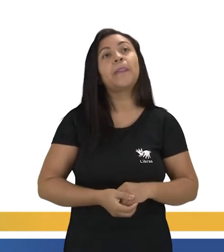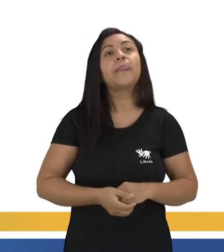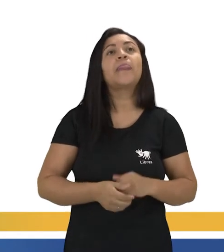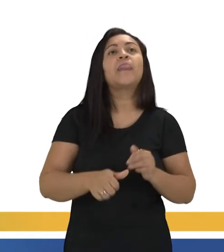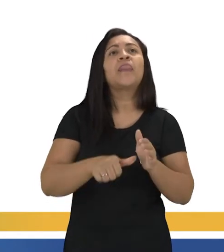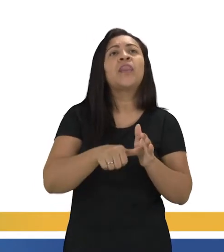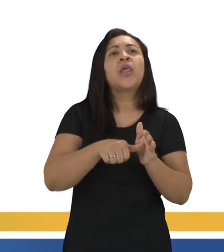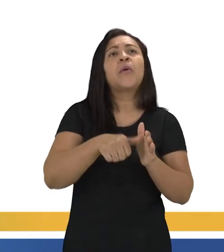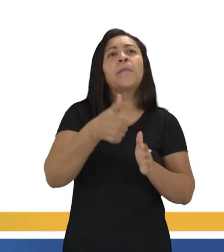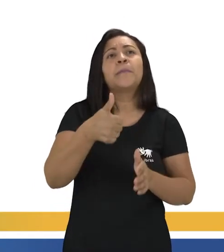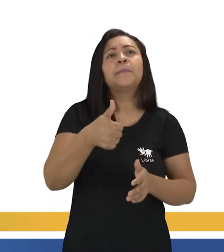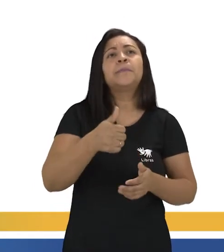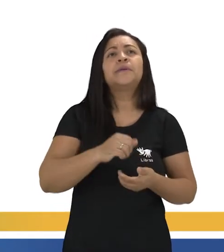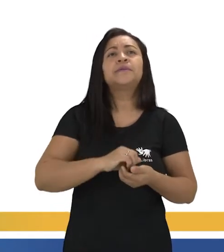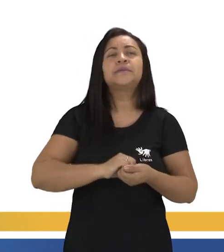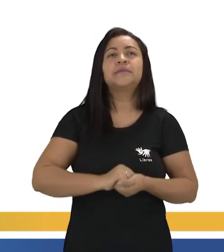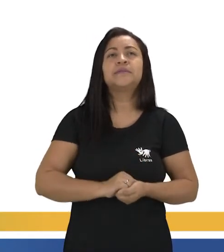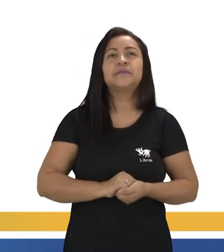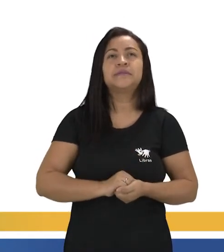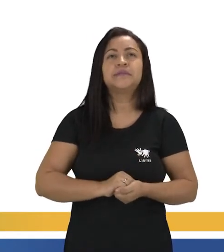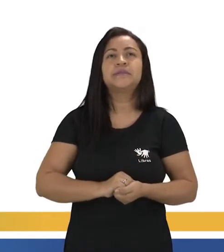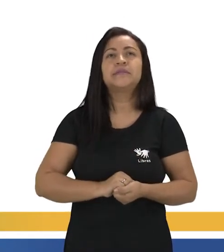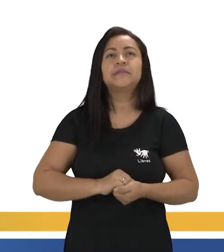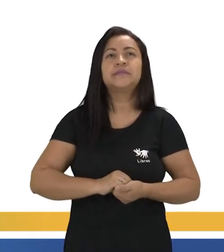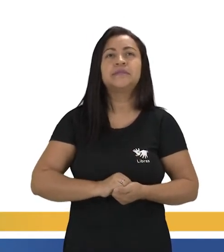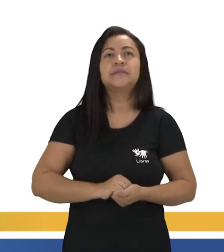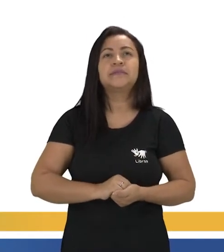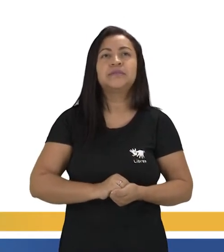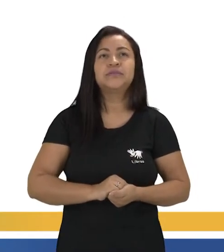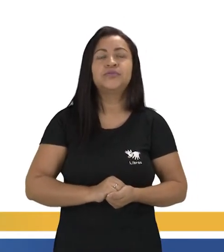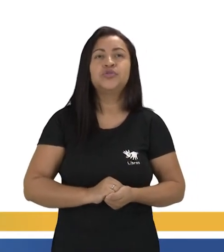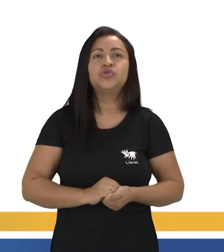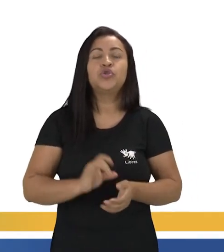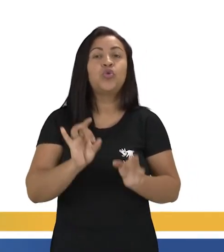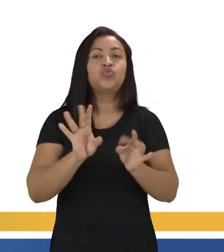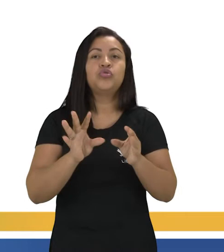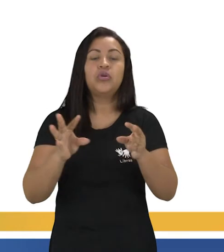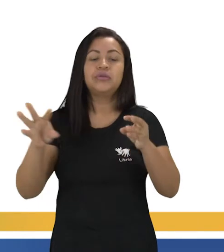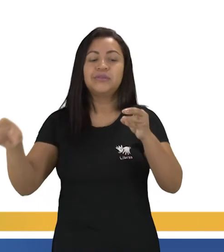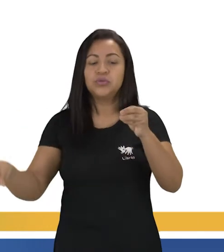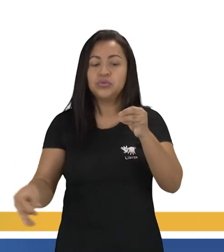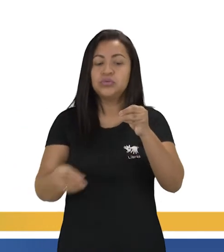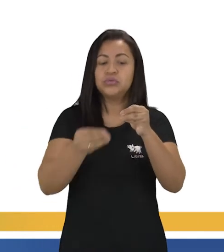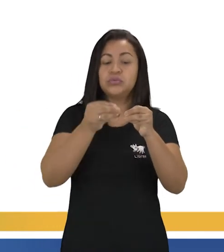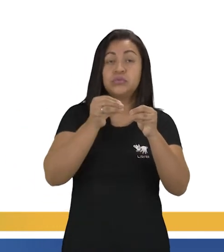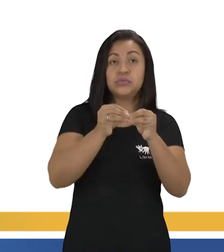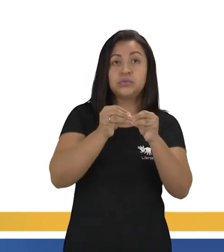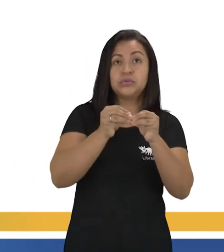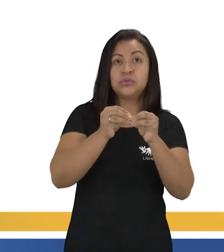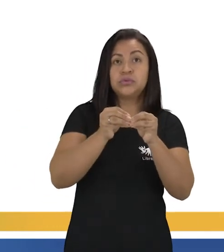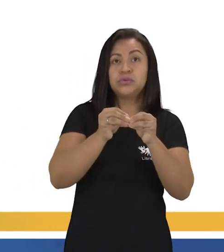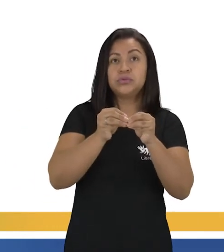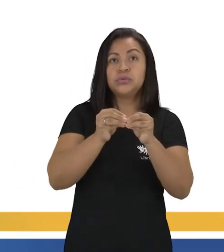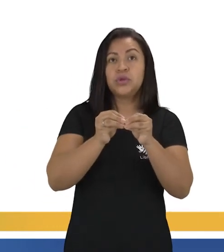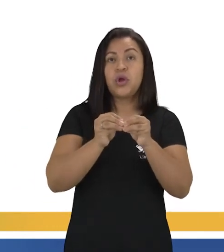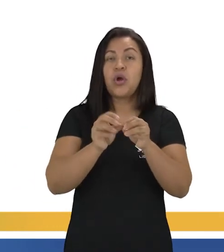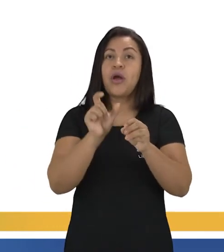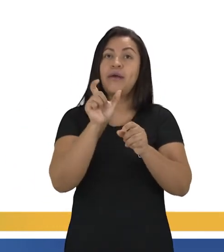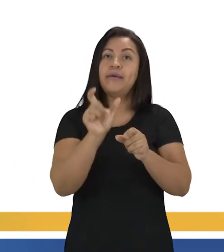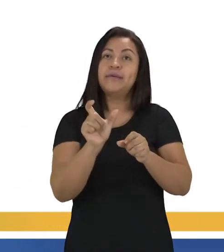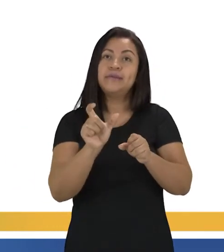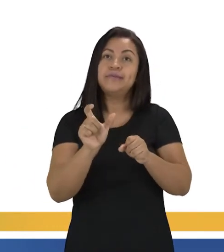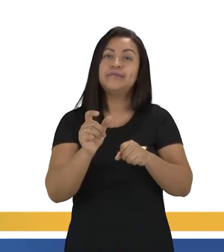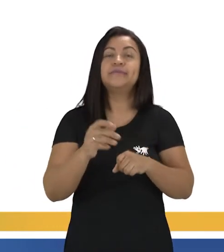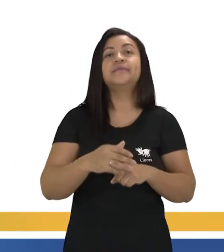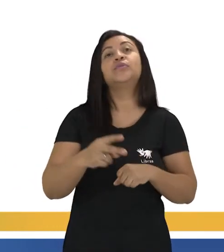exercise. Complete with the past perfect. Nós vamos simplesmente completar com a estrutura do passado perfeito. Tudo bem?